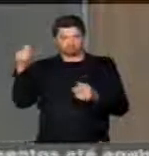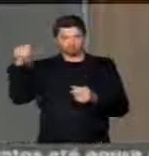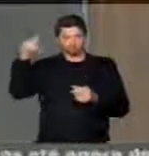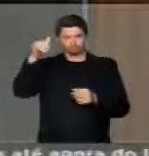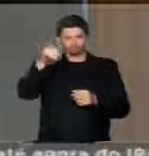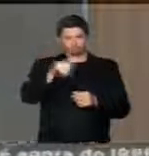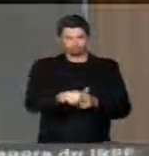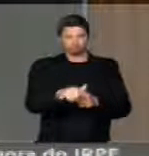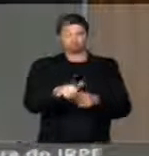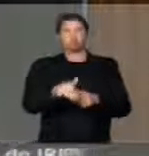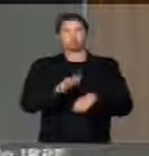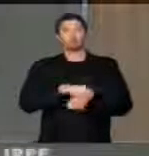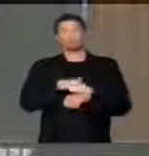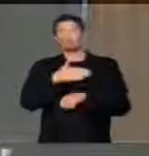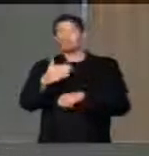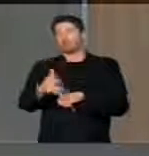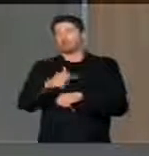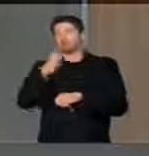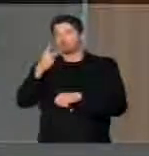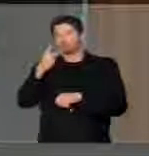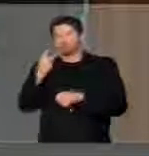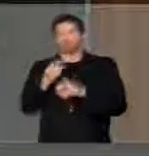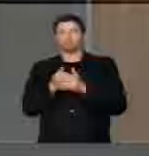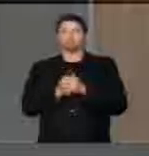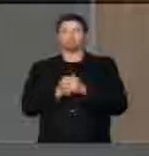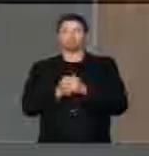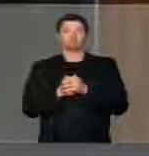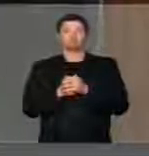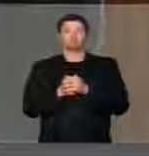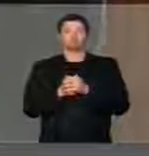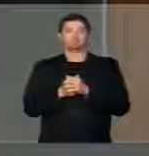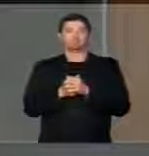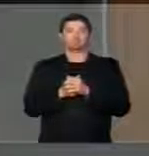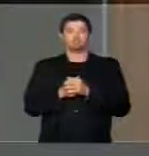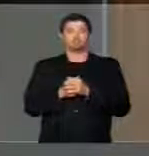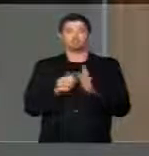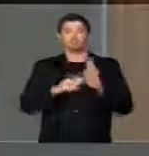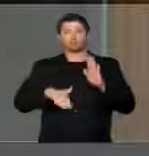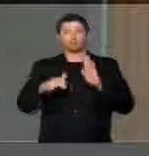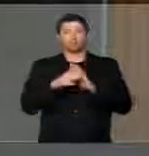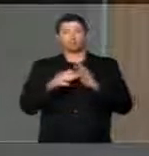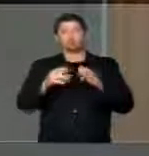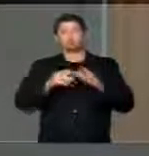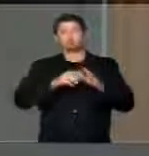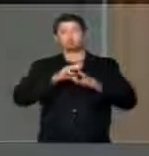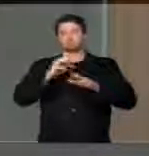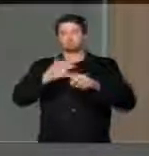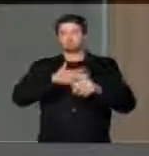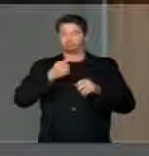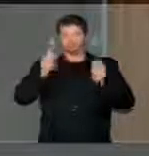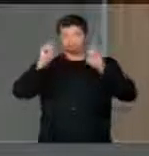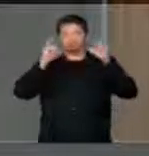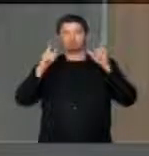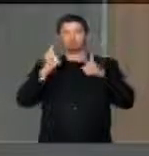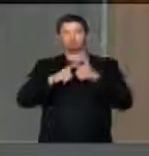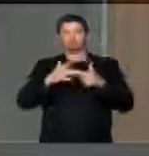direito como vice-presidente da casa no exercício da presidência, viu, Silvio? Ele veio, veio o governador junto com